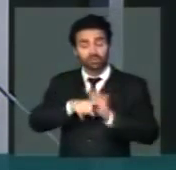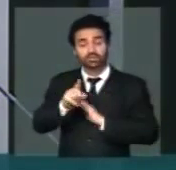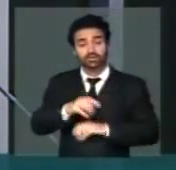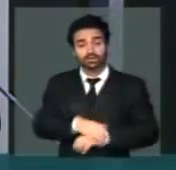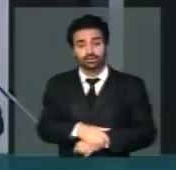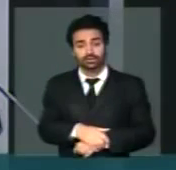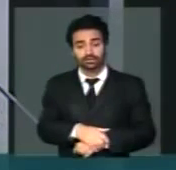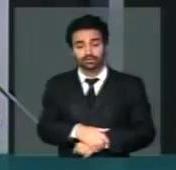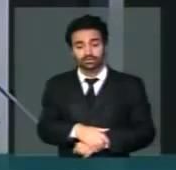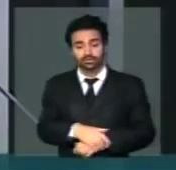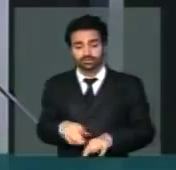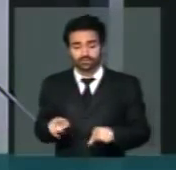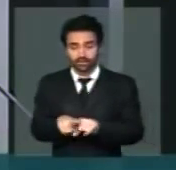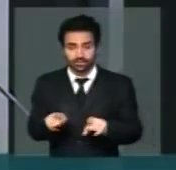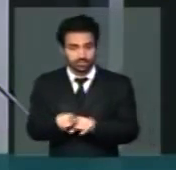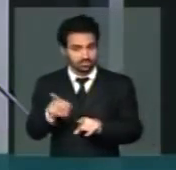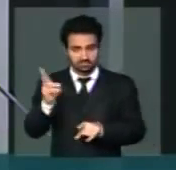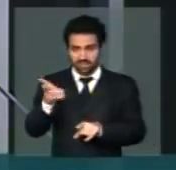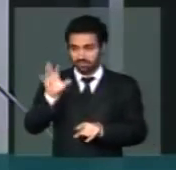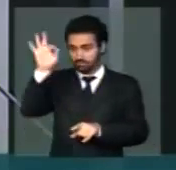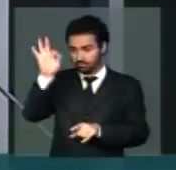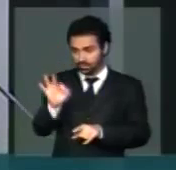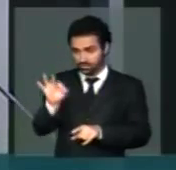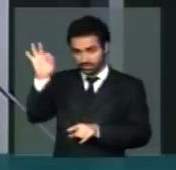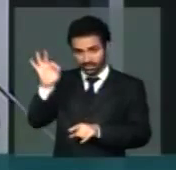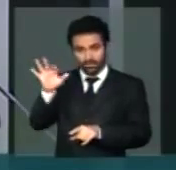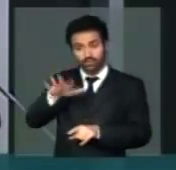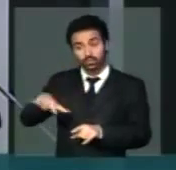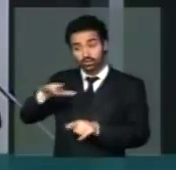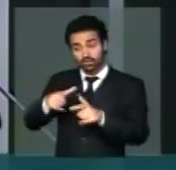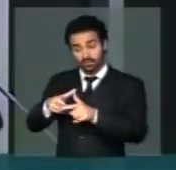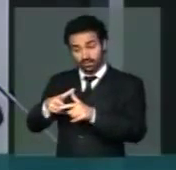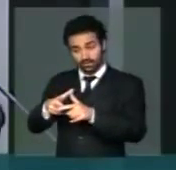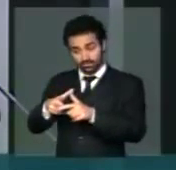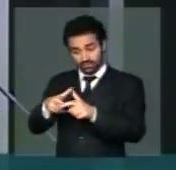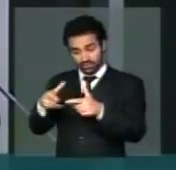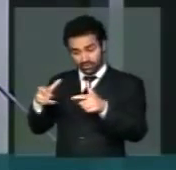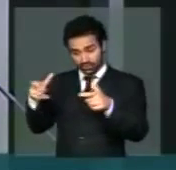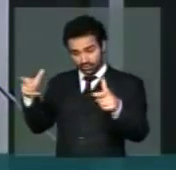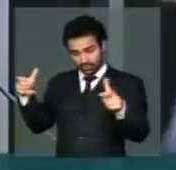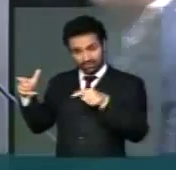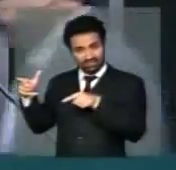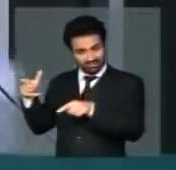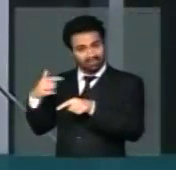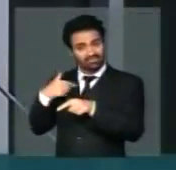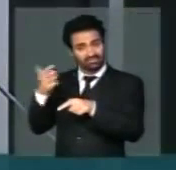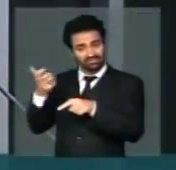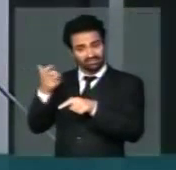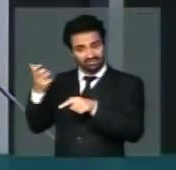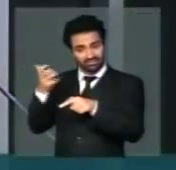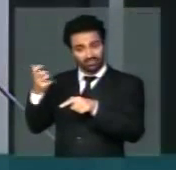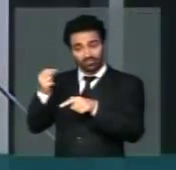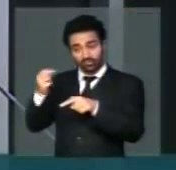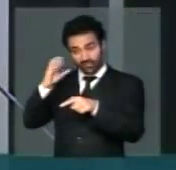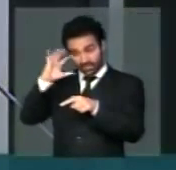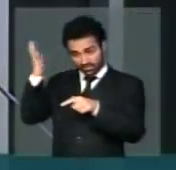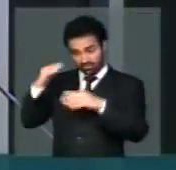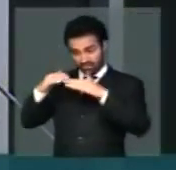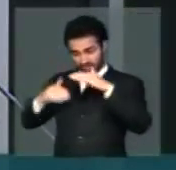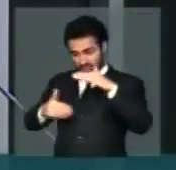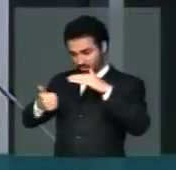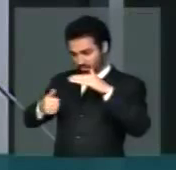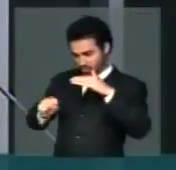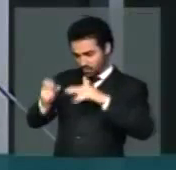o mesmo percentual inegavelmente majoritário, que aposta na solução da